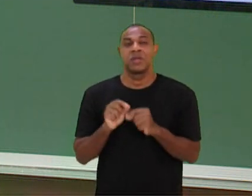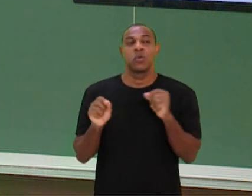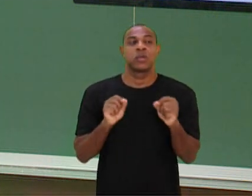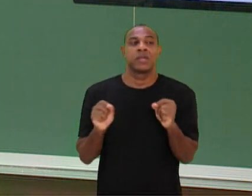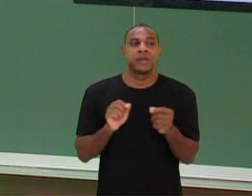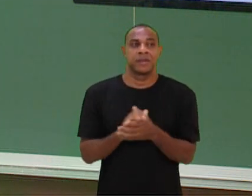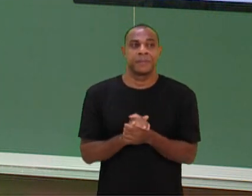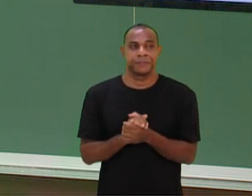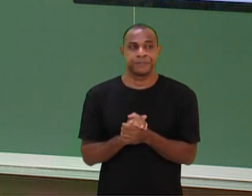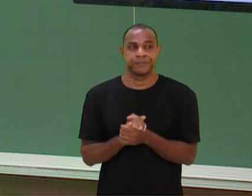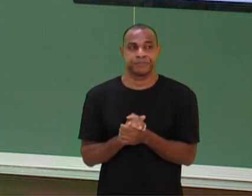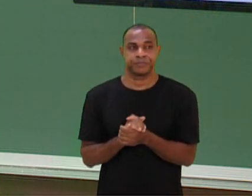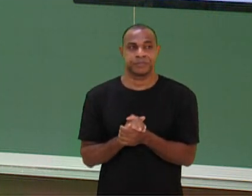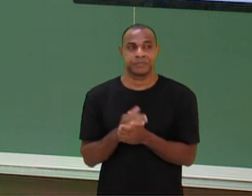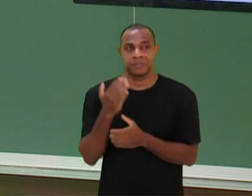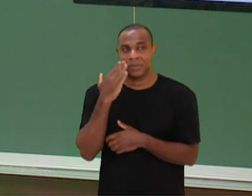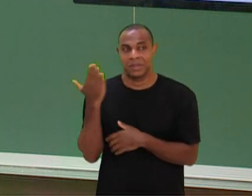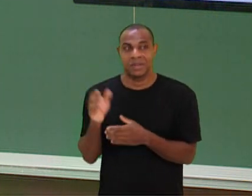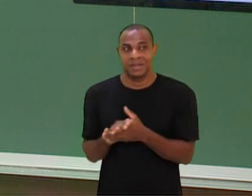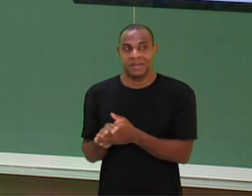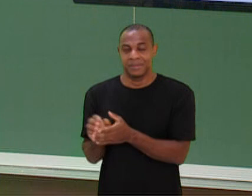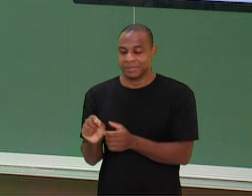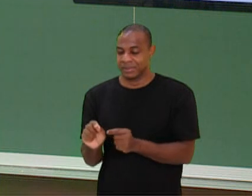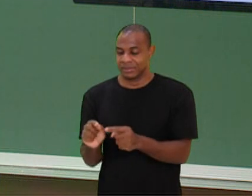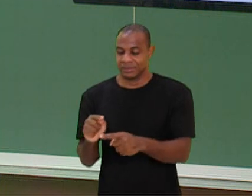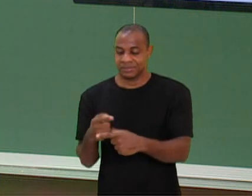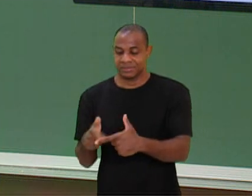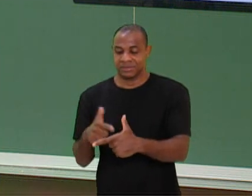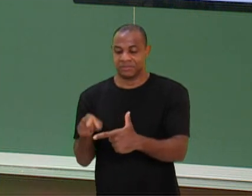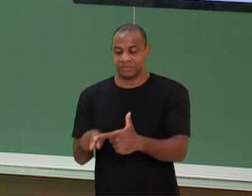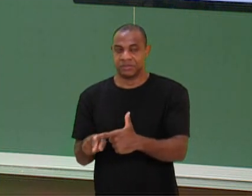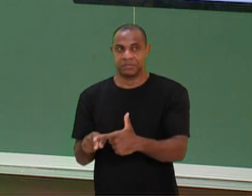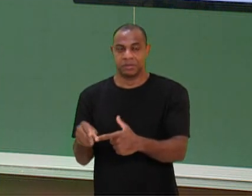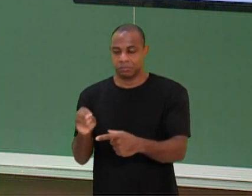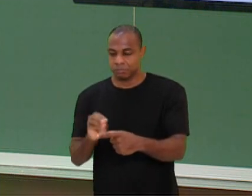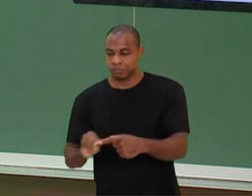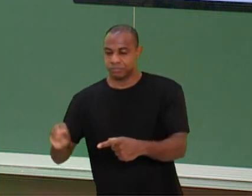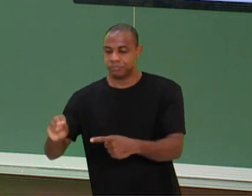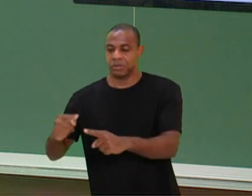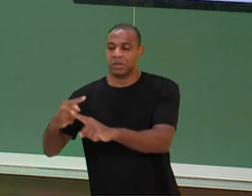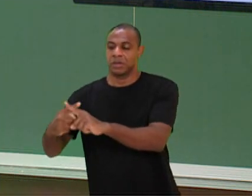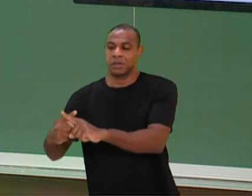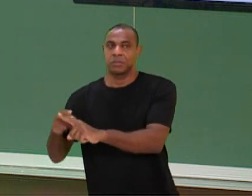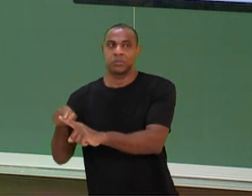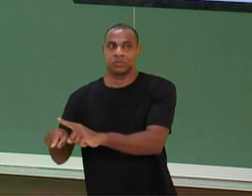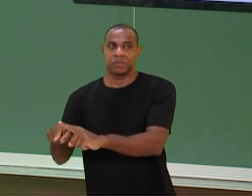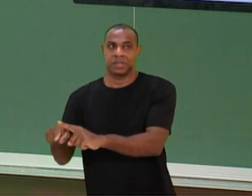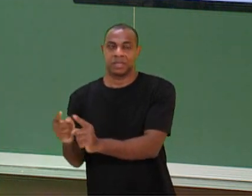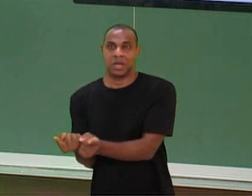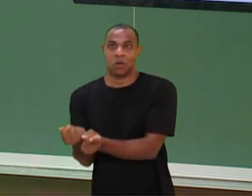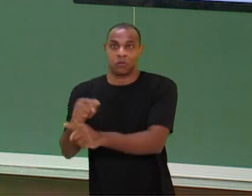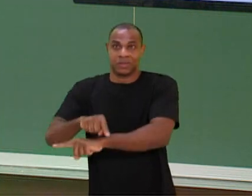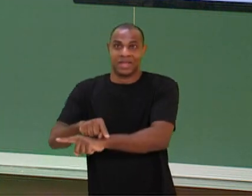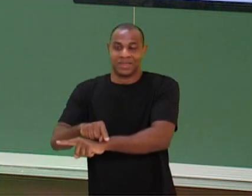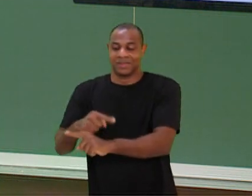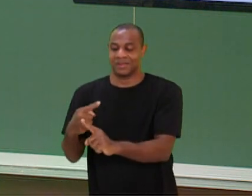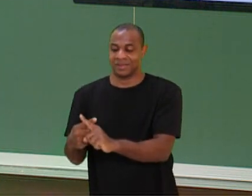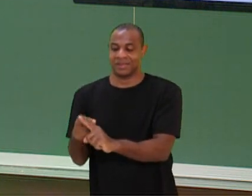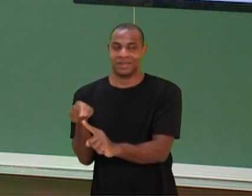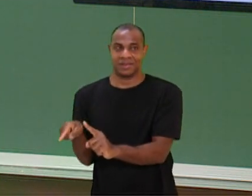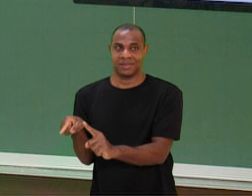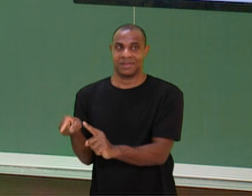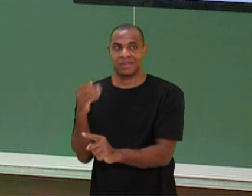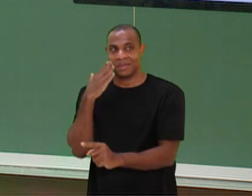é pegar esse número que está dividindo e passar multiplicando, ou seja, eu pego pelo inverso dele. Então vai ficar o seguinte,